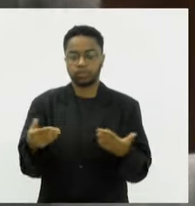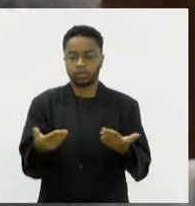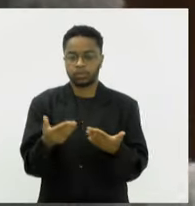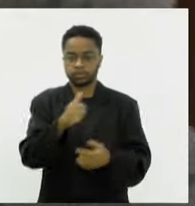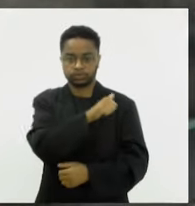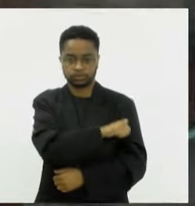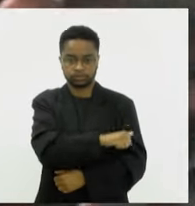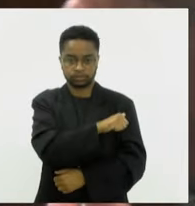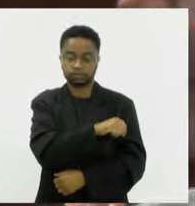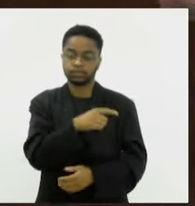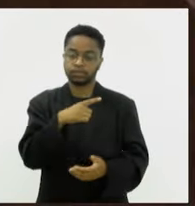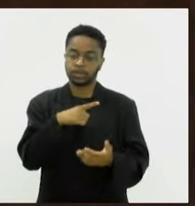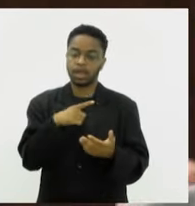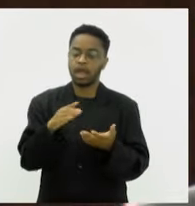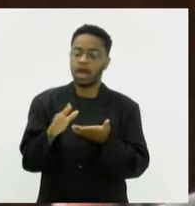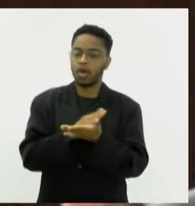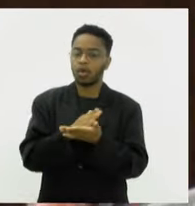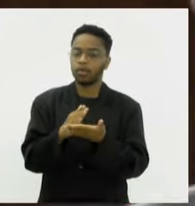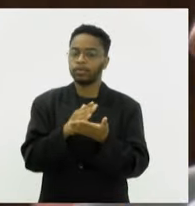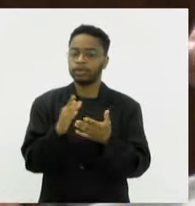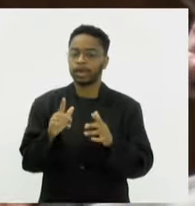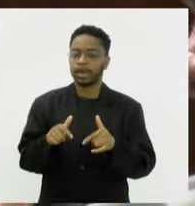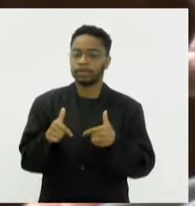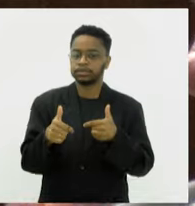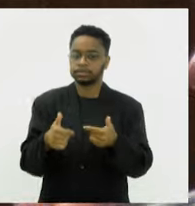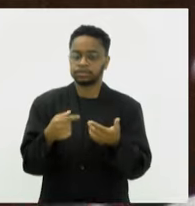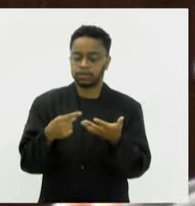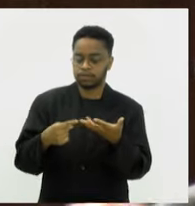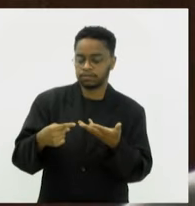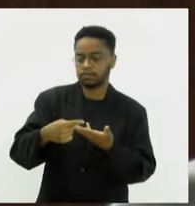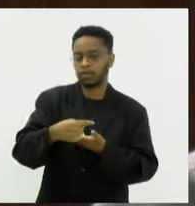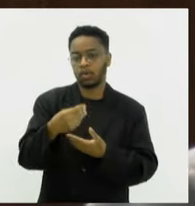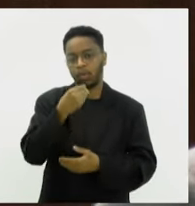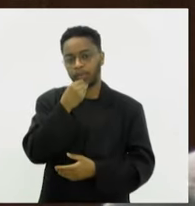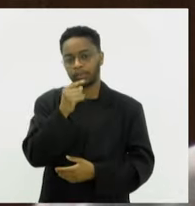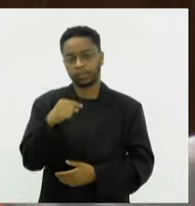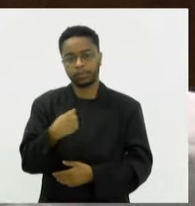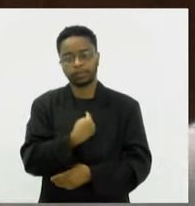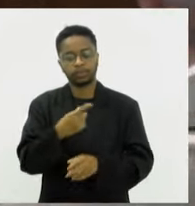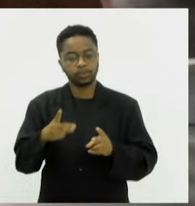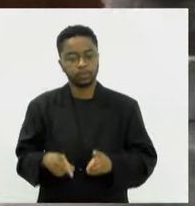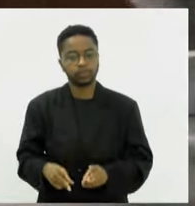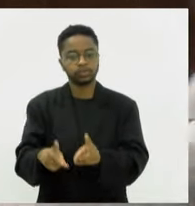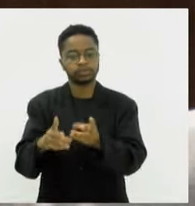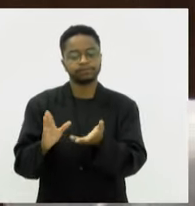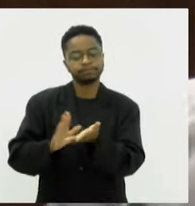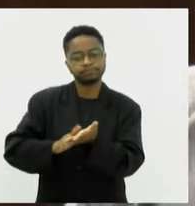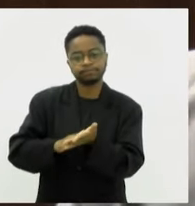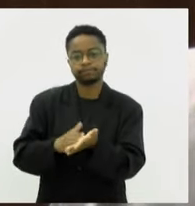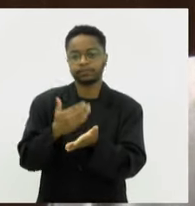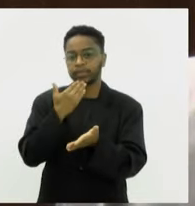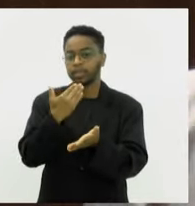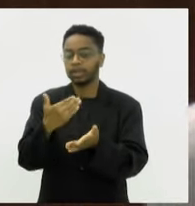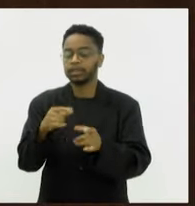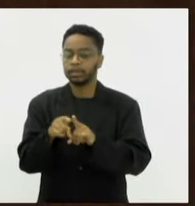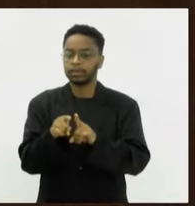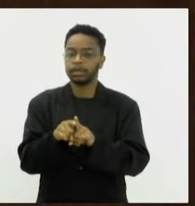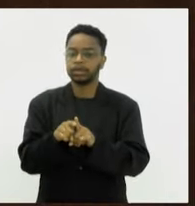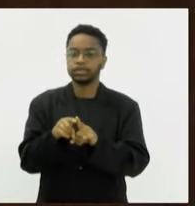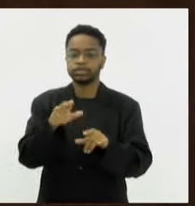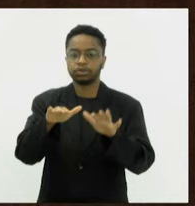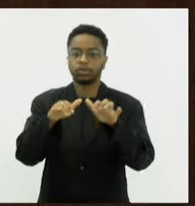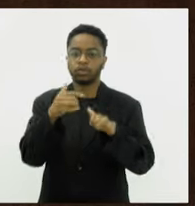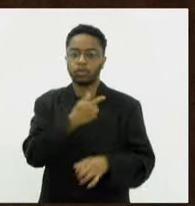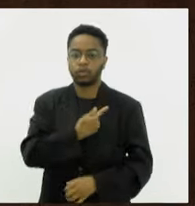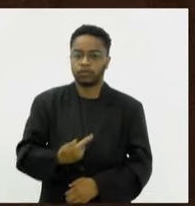são algumas das nossas iniciativas. É claro que vamos continuar aqui cobrando e também acionando o governo do Estado,